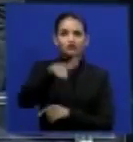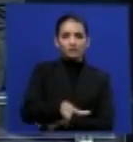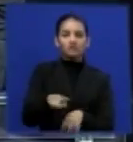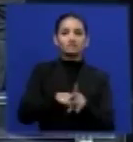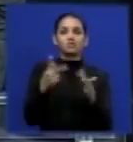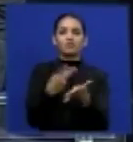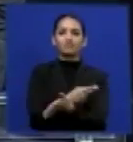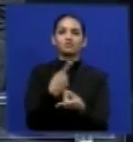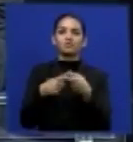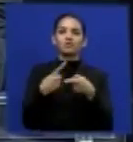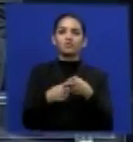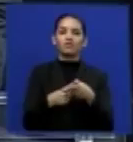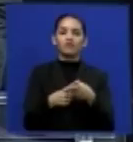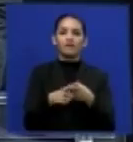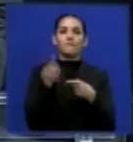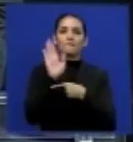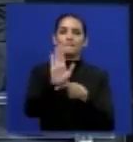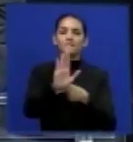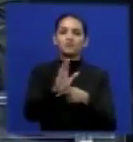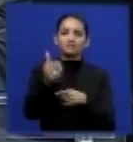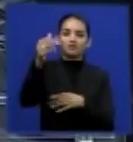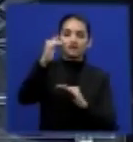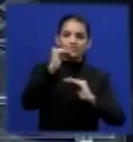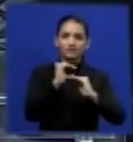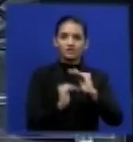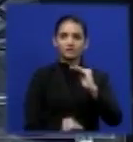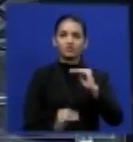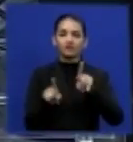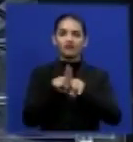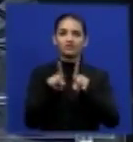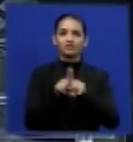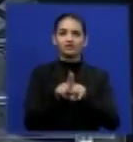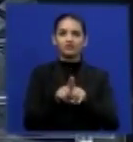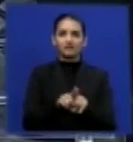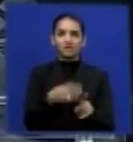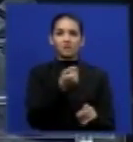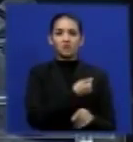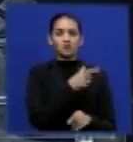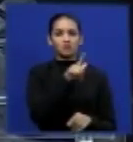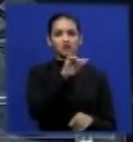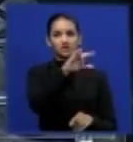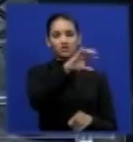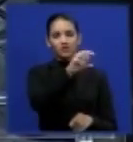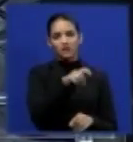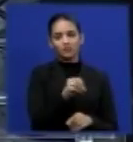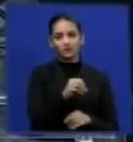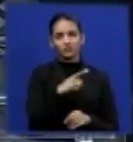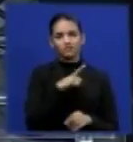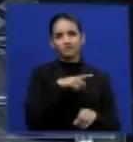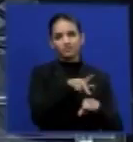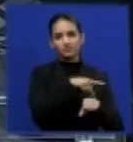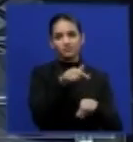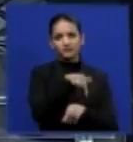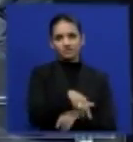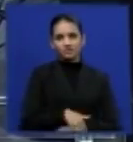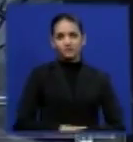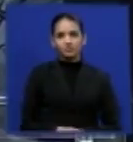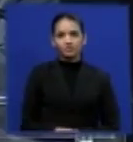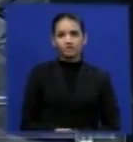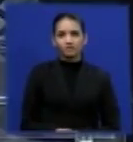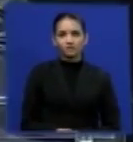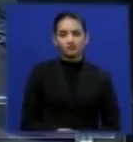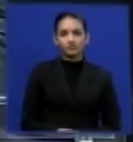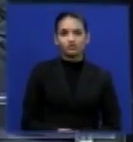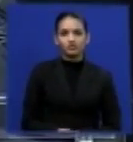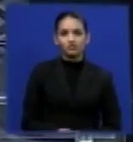contribuindo assim para a redução do número de carcaças geradas no país após seu